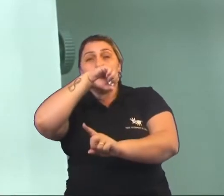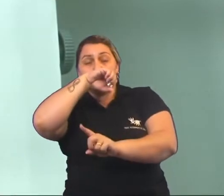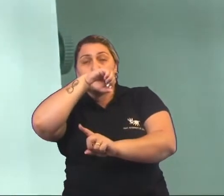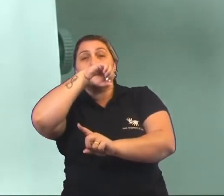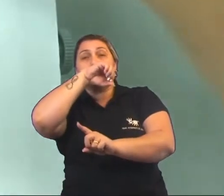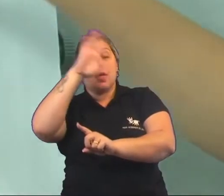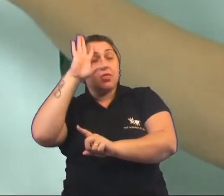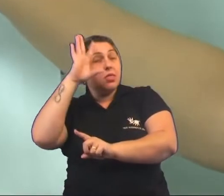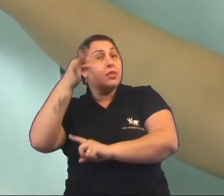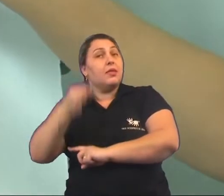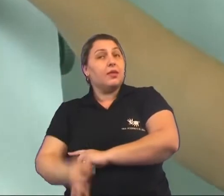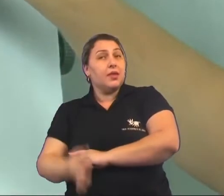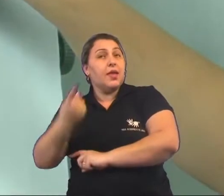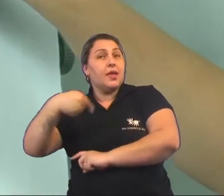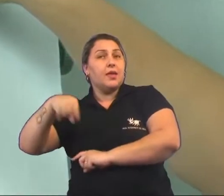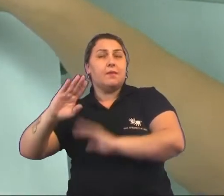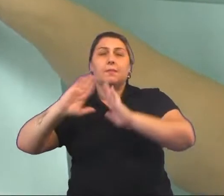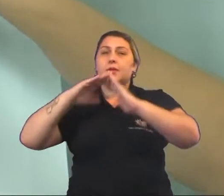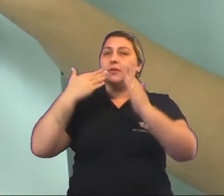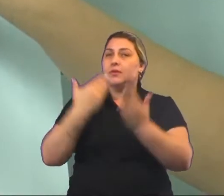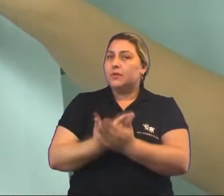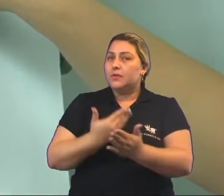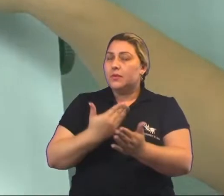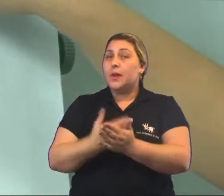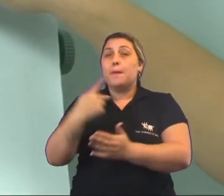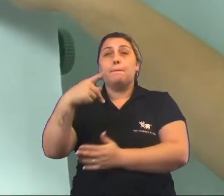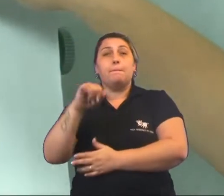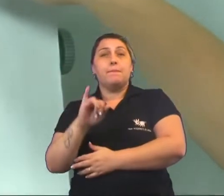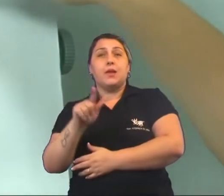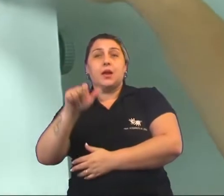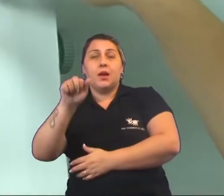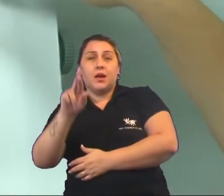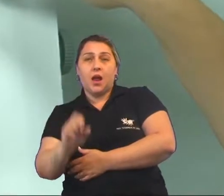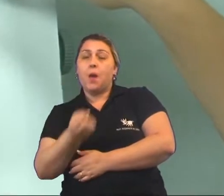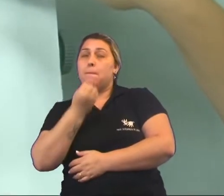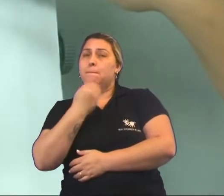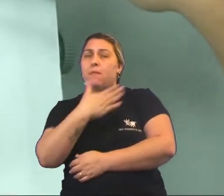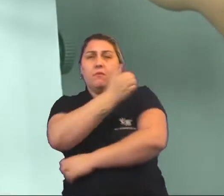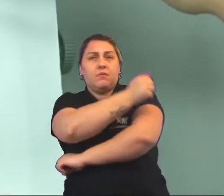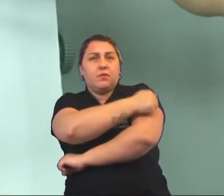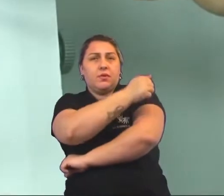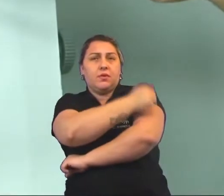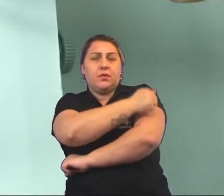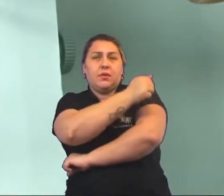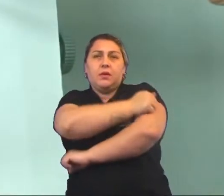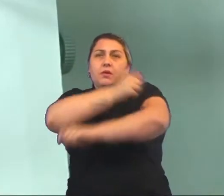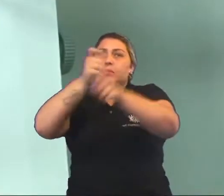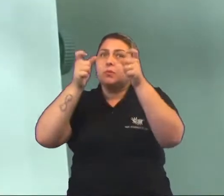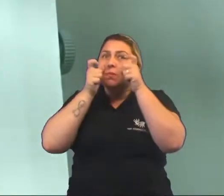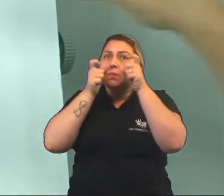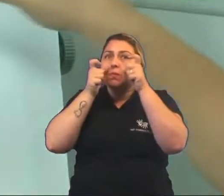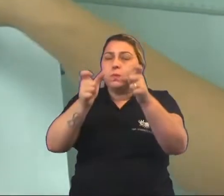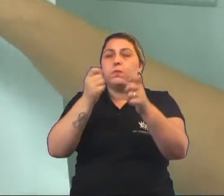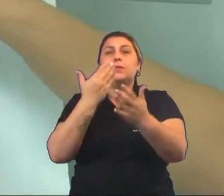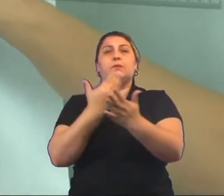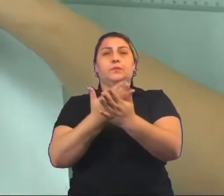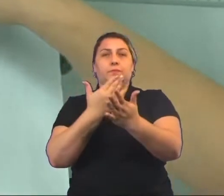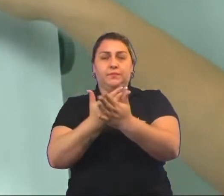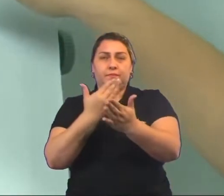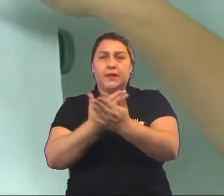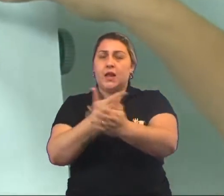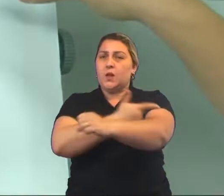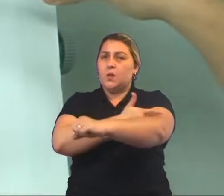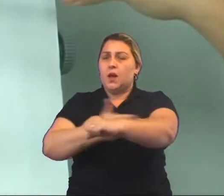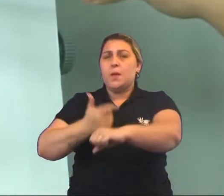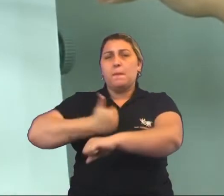pai, decidiu ir para a escola. Pilar era um bom aluno, prestava atenção nas aulas, era